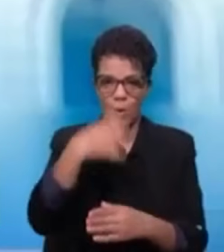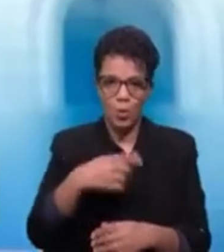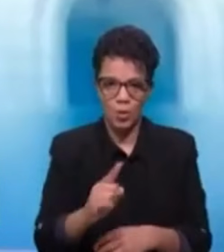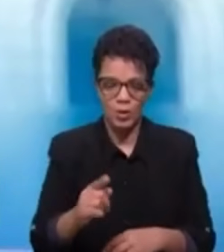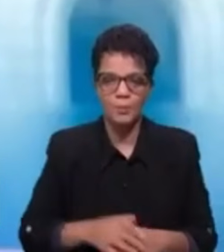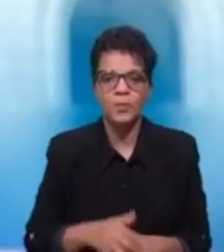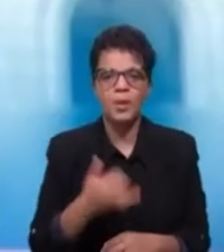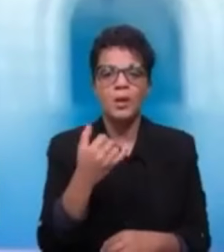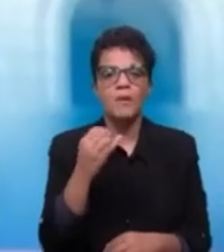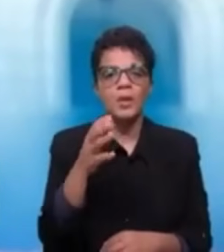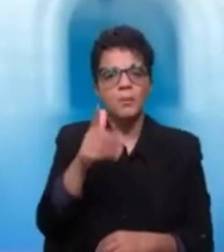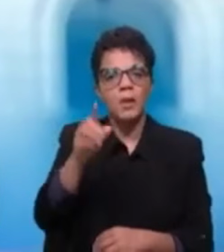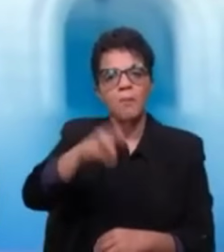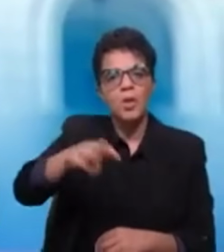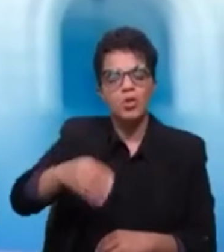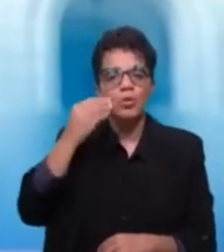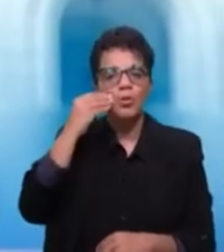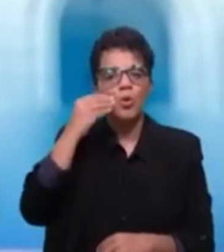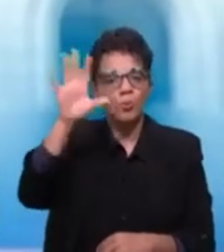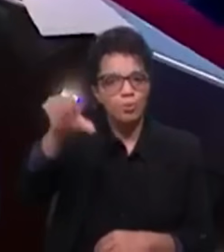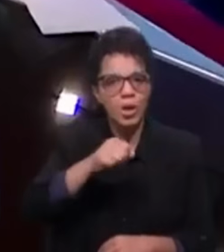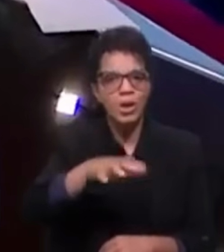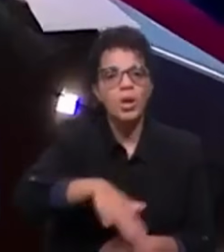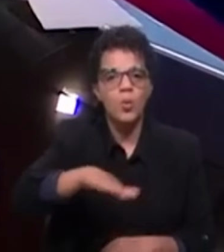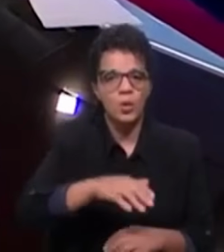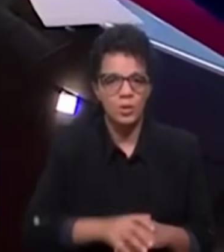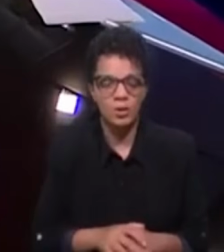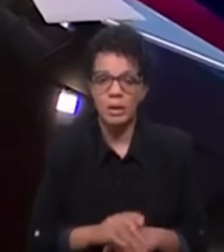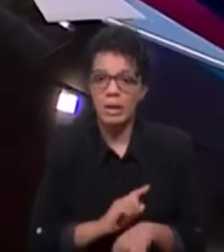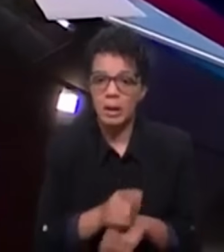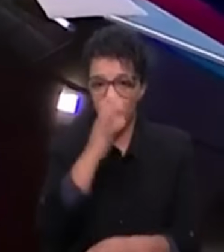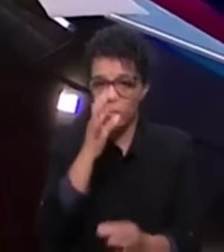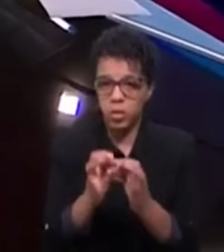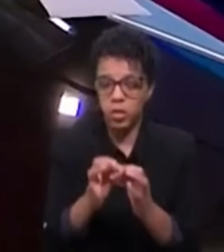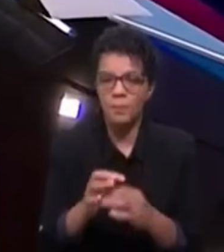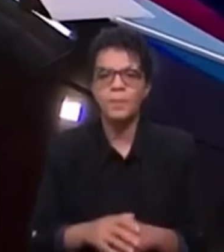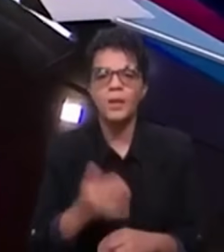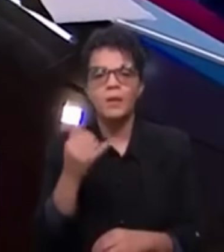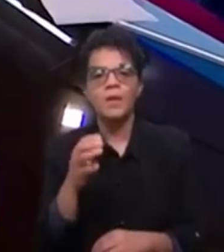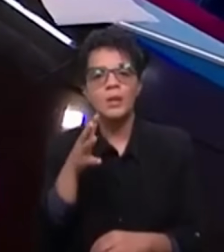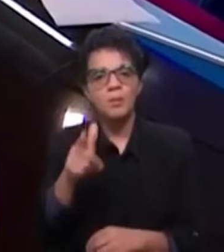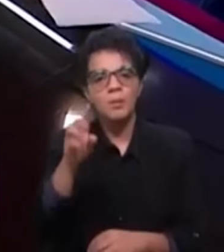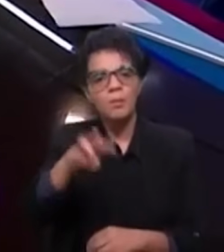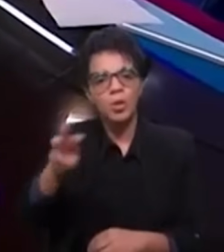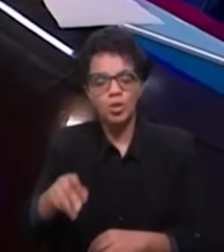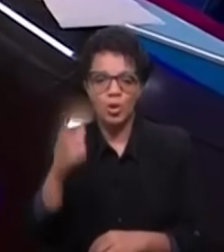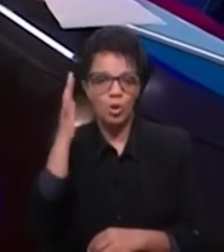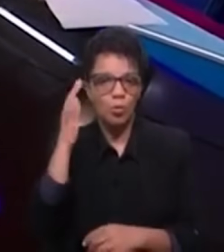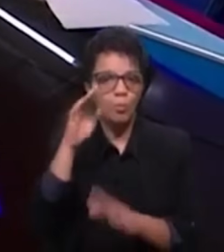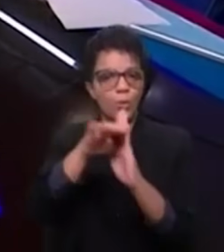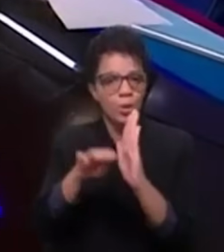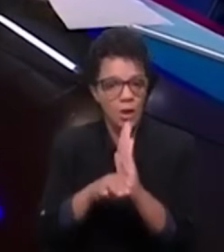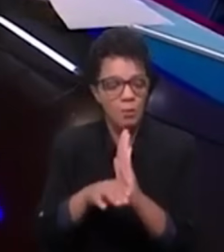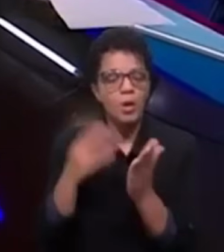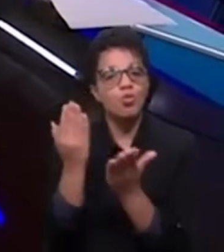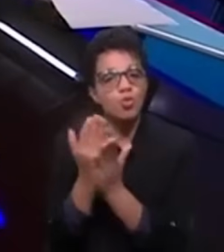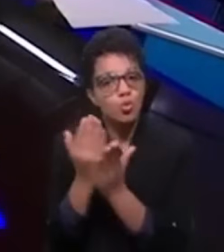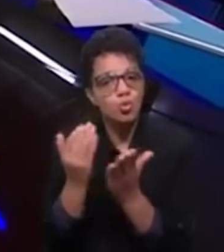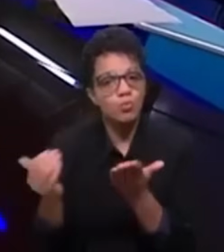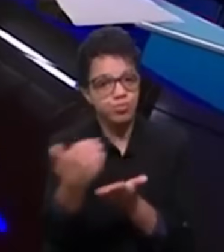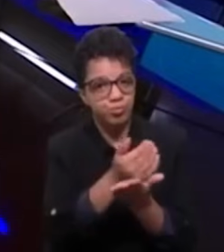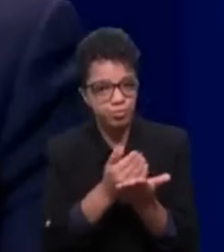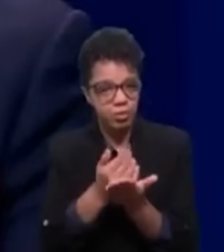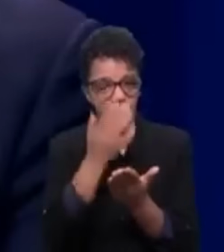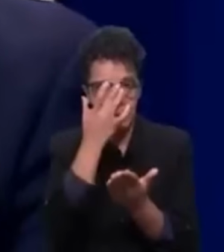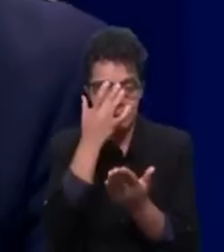número no seu programa onde é que os vai buscar e como muito bem rid primeiro 20.000 milhões não é o número do nosso programa 200000 milhões é perfeito e que Aliás